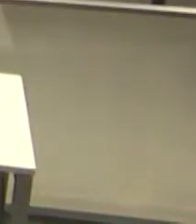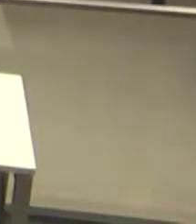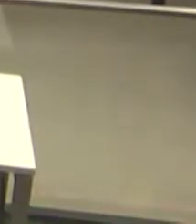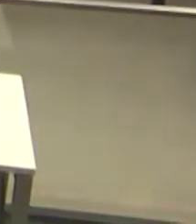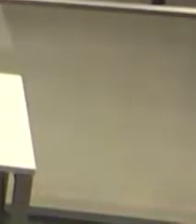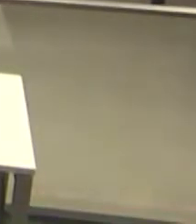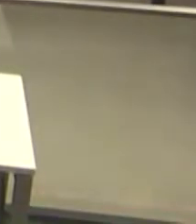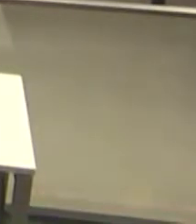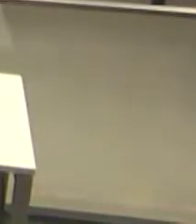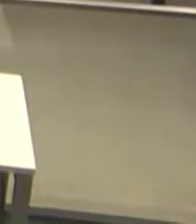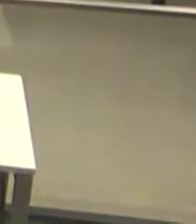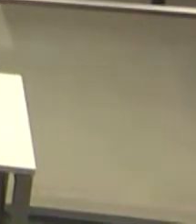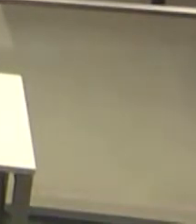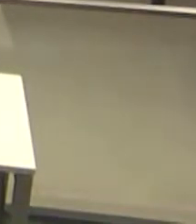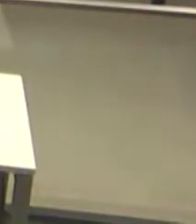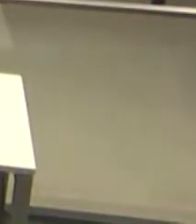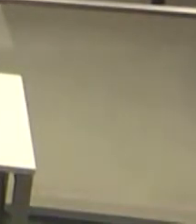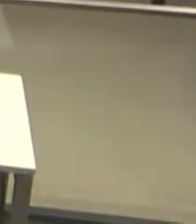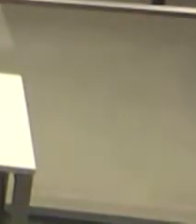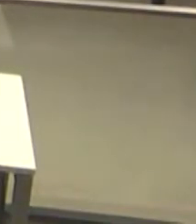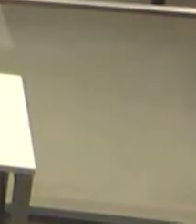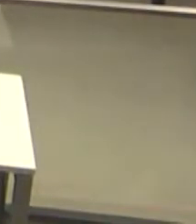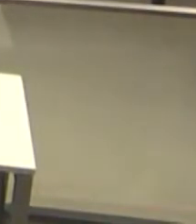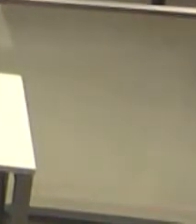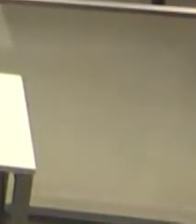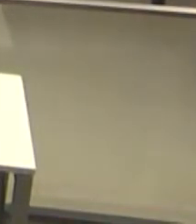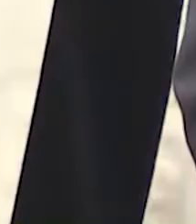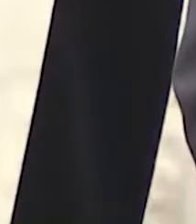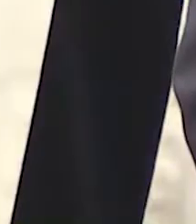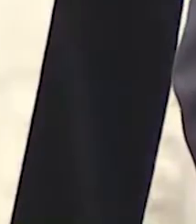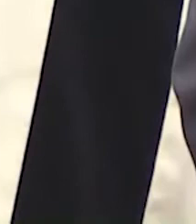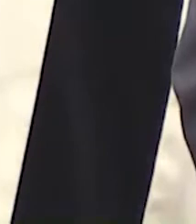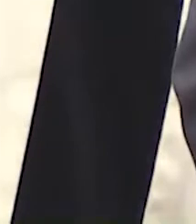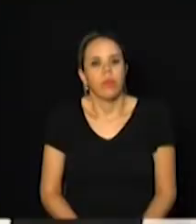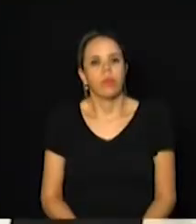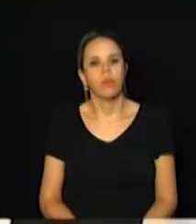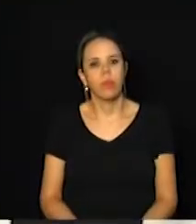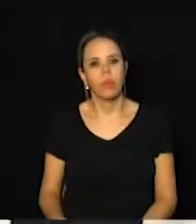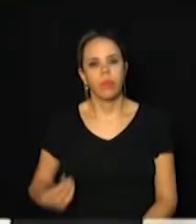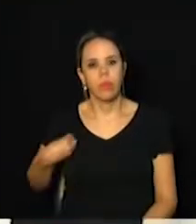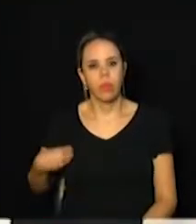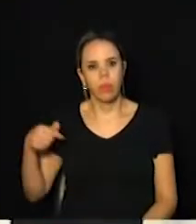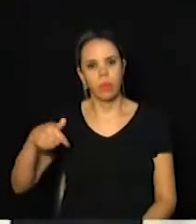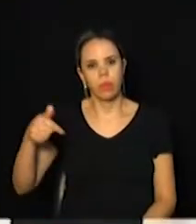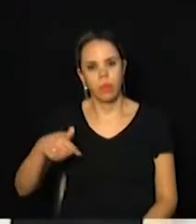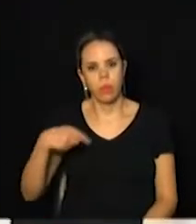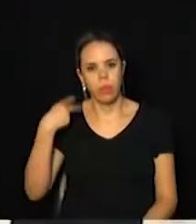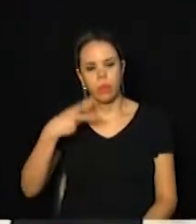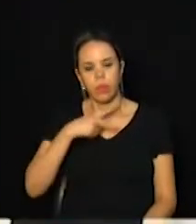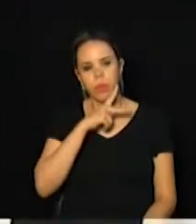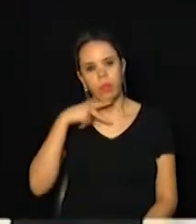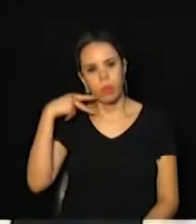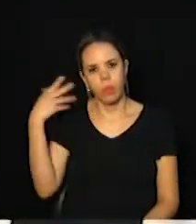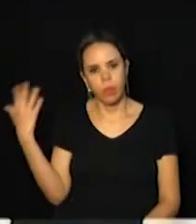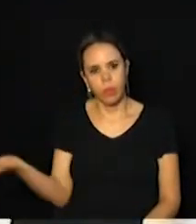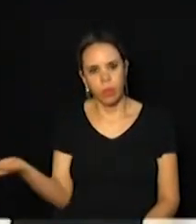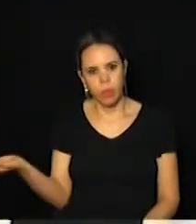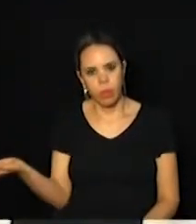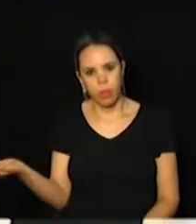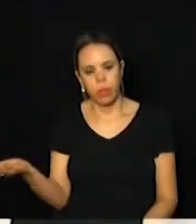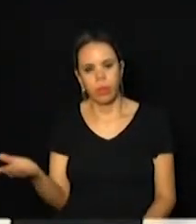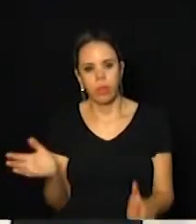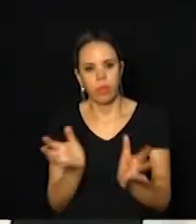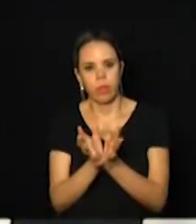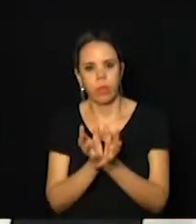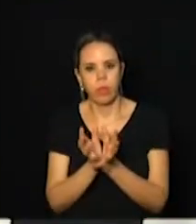E aí eu estou ao vivo aqui com o vereador permínio Monteiro que está à frente